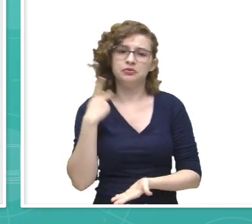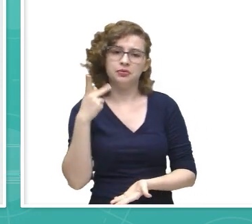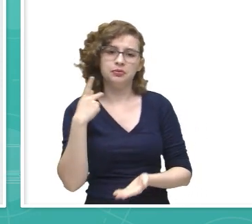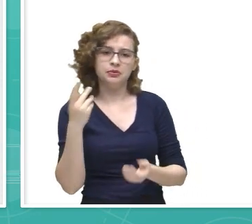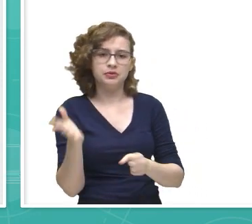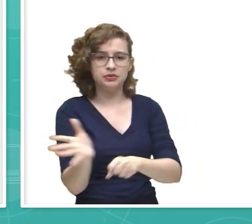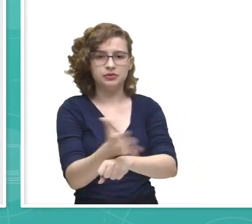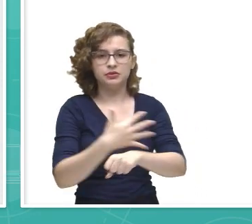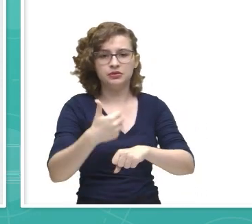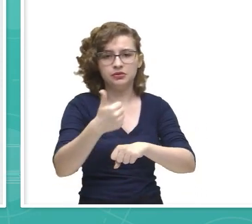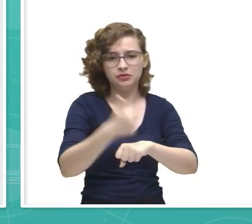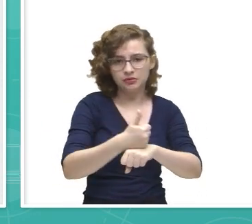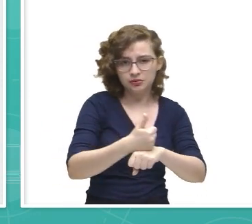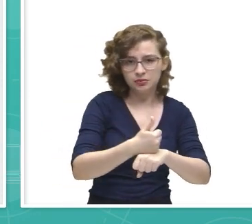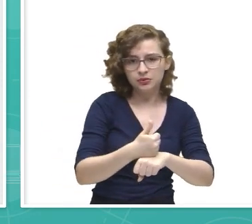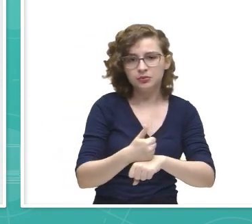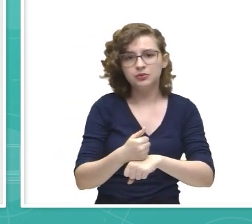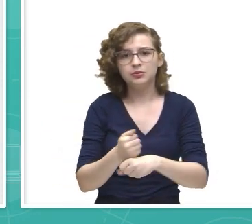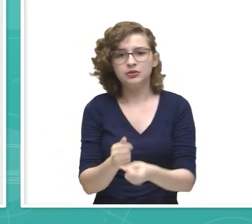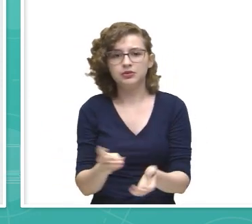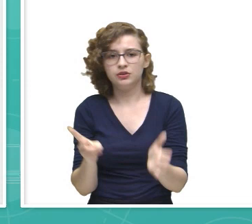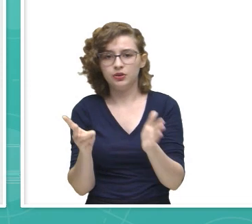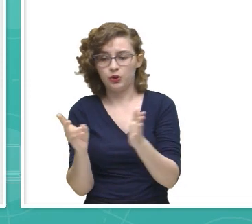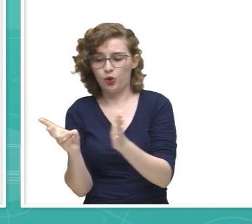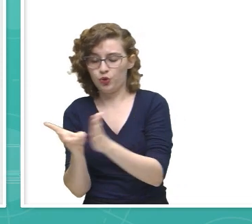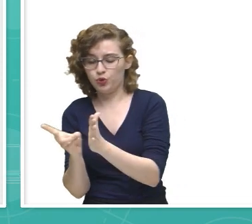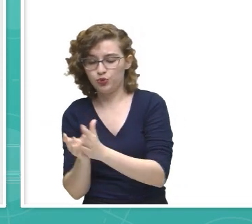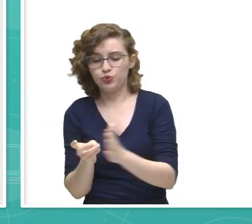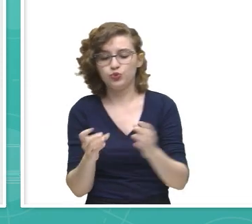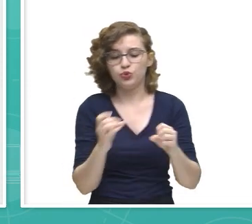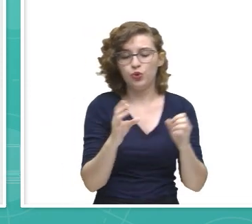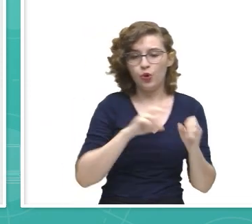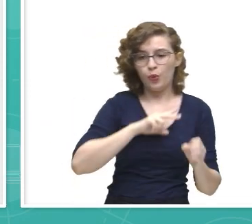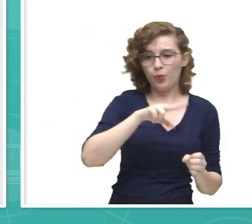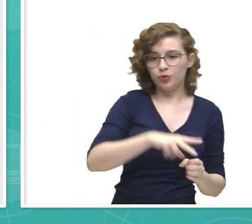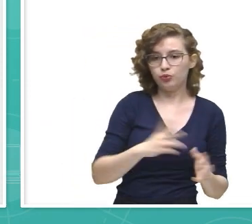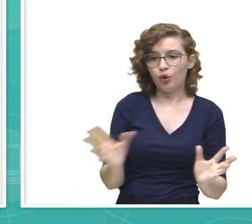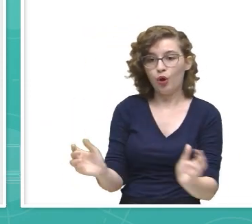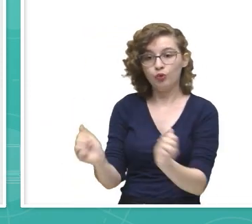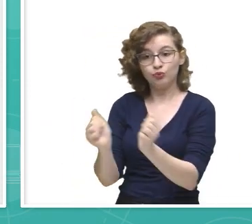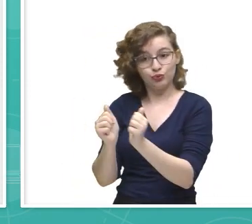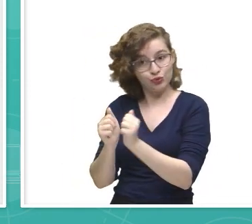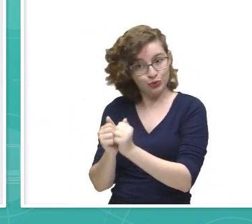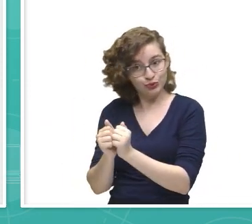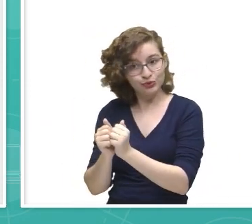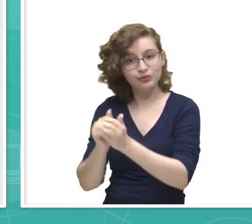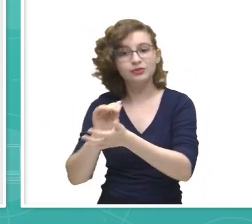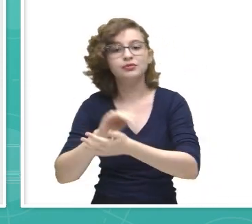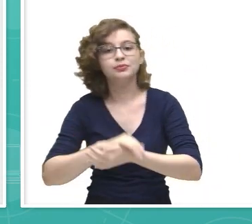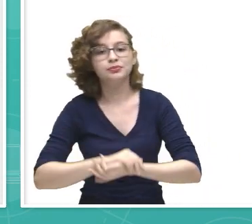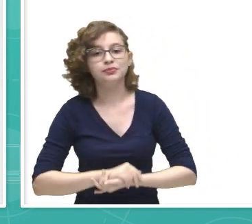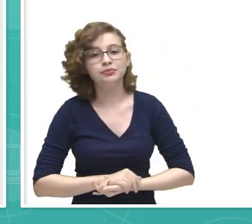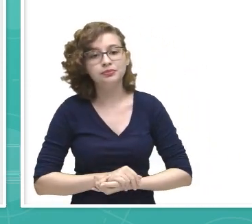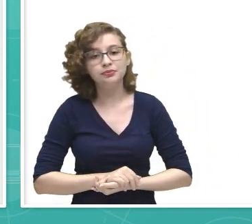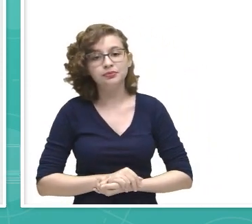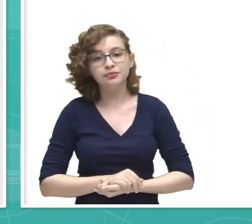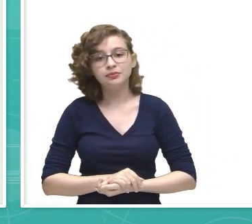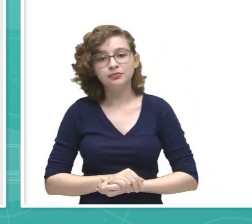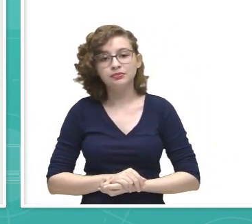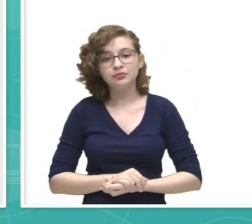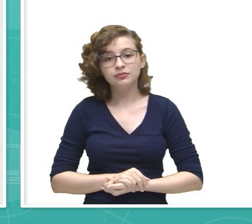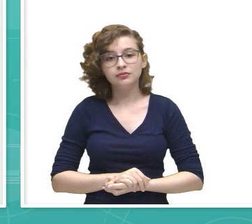Contribuíram para a implantação de uma nova política colonizadora, aproximando índios e colonos. Alternativa